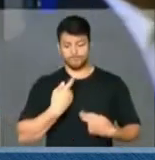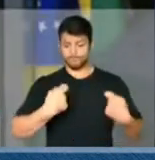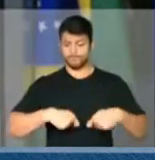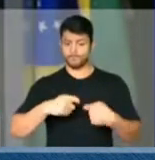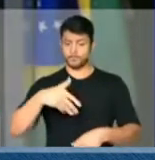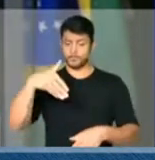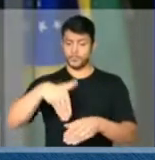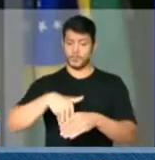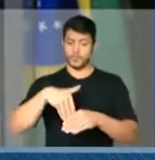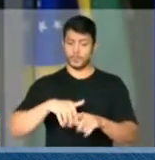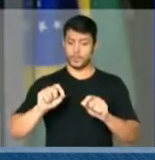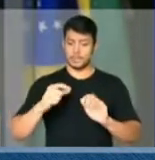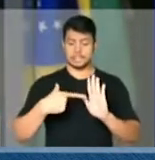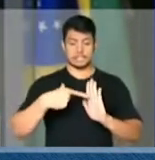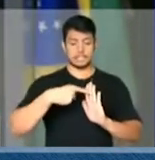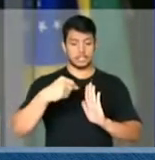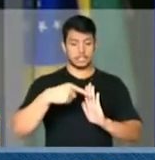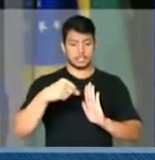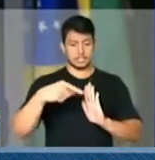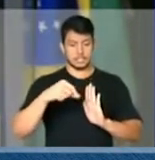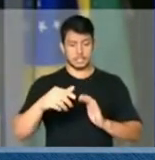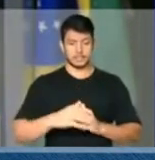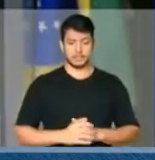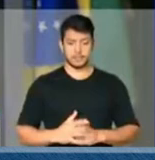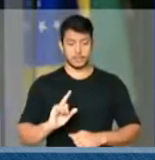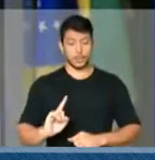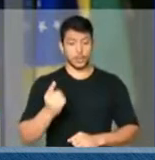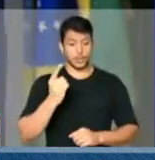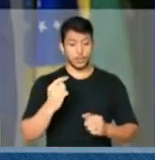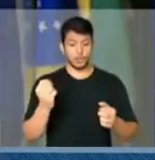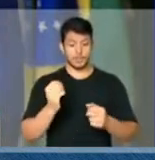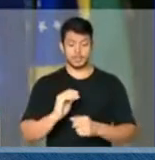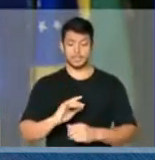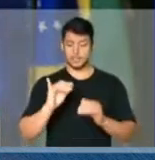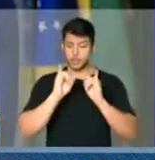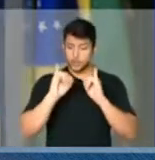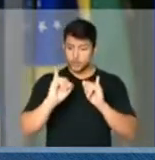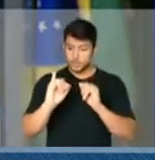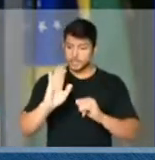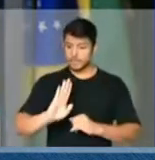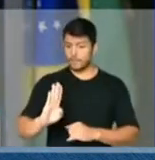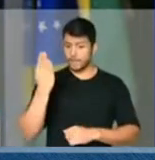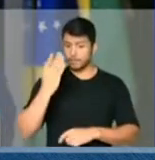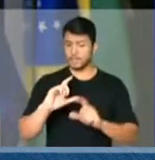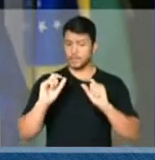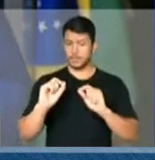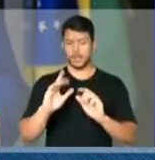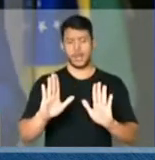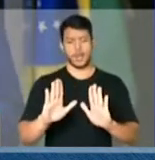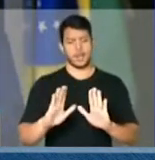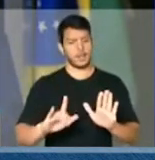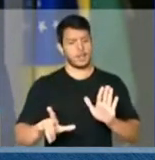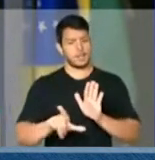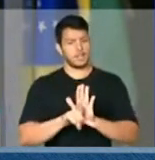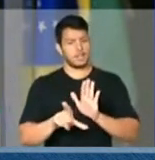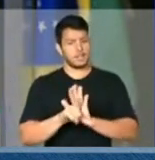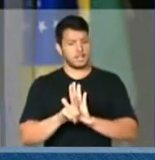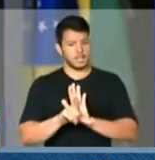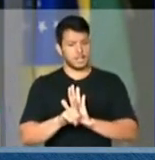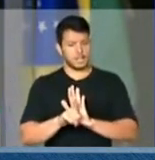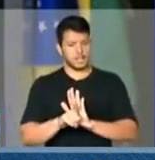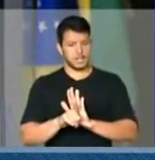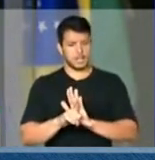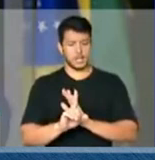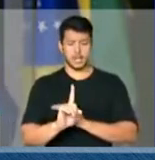votar os destaques. Uma das fake news foi de que essa legislação ela estaria